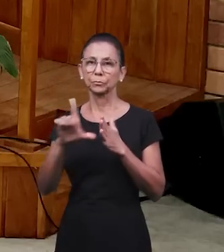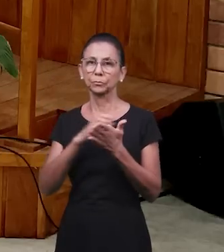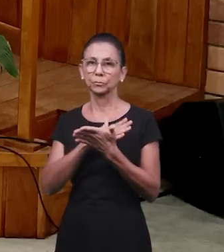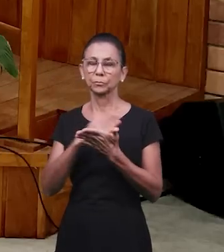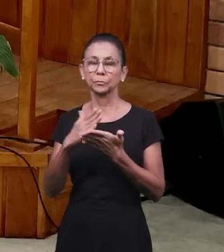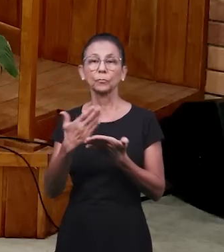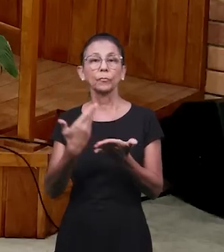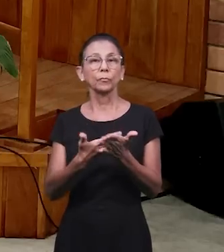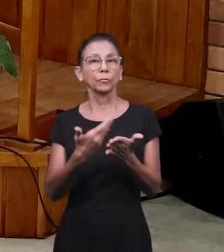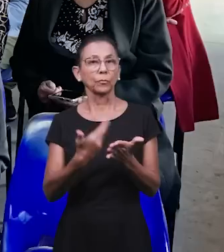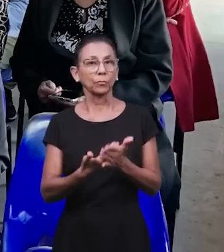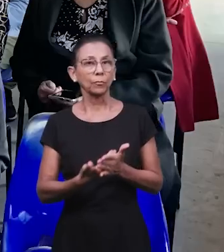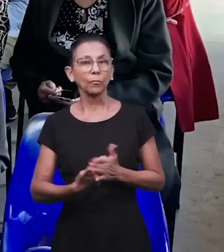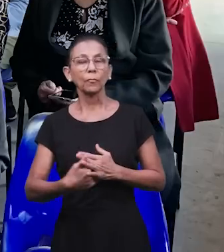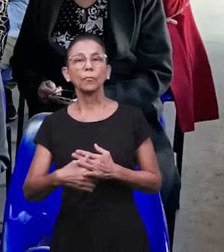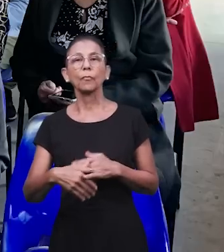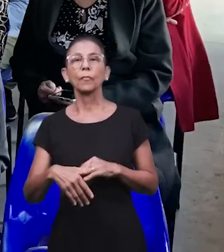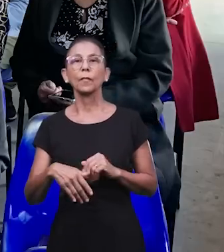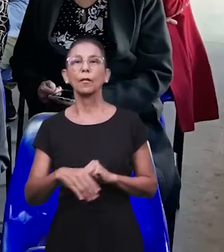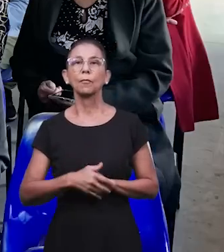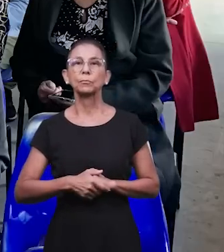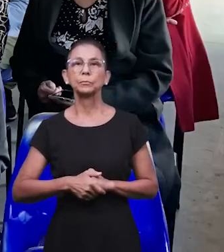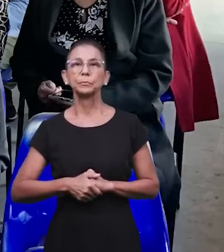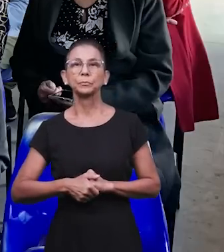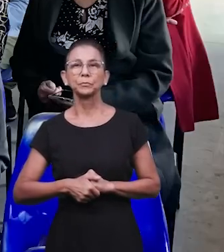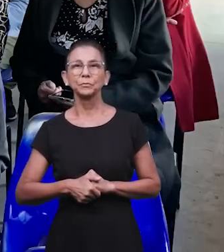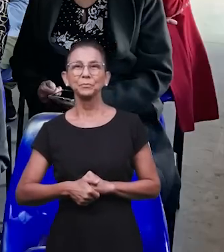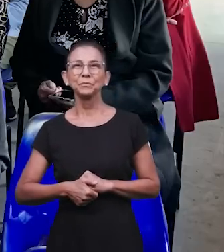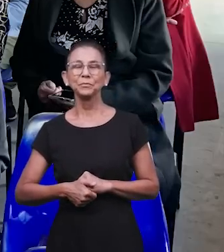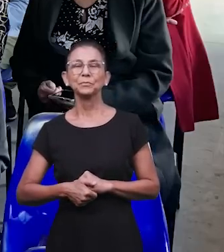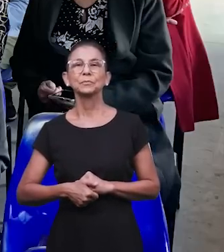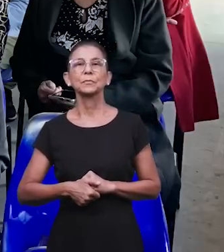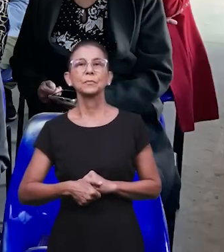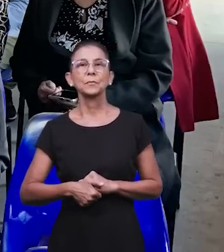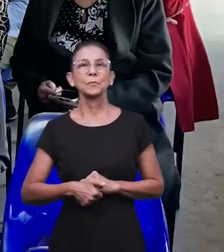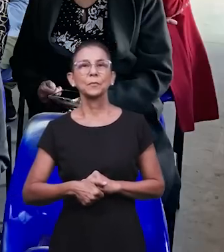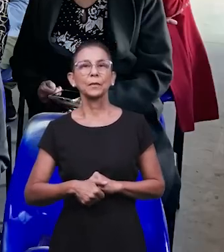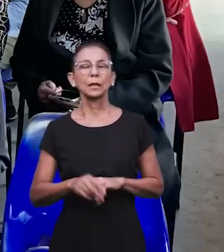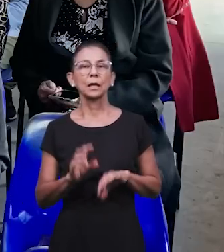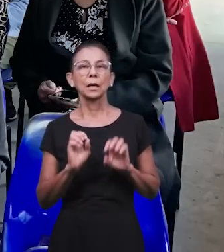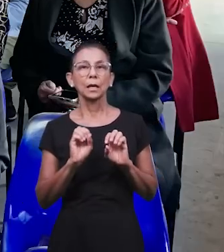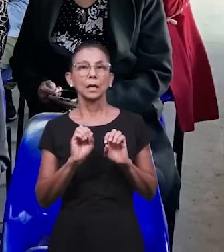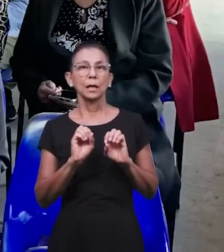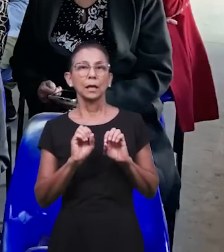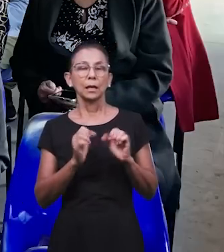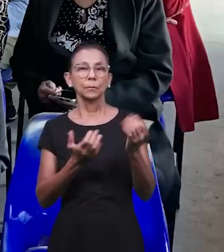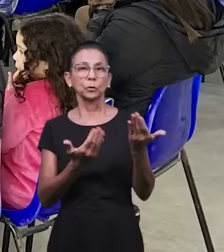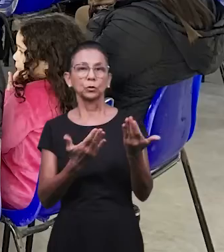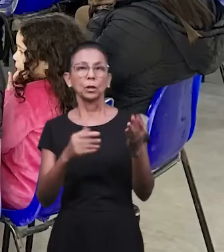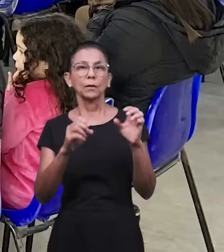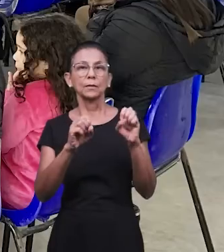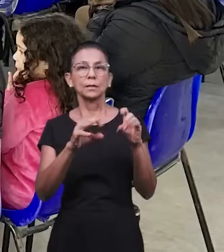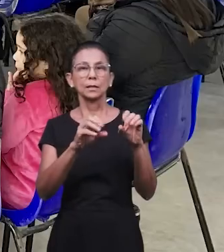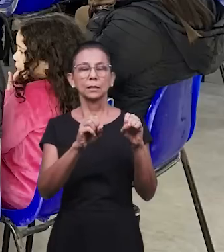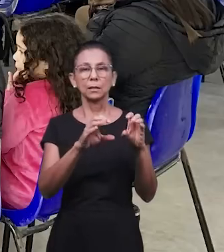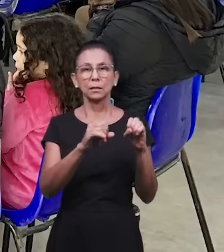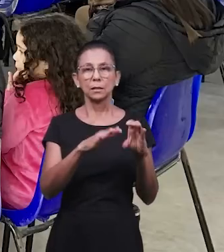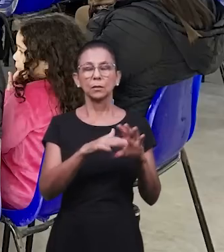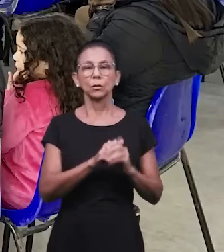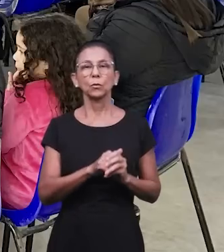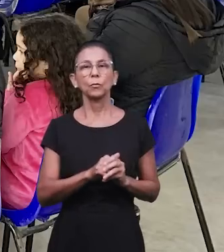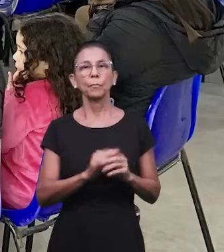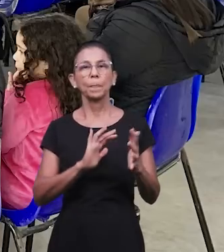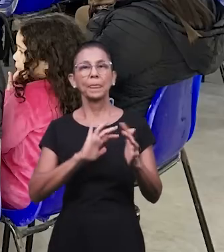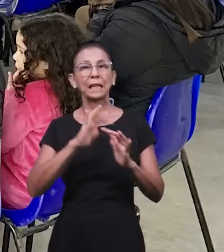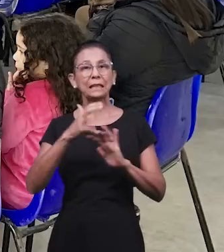teve a oportunidade de ensinar aos jovens um louvor na língua brasileira de sinais, juntamente com a irmã Flávia Sudré,